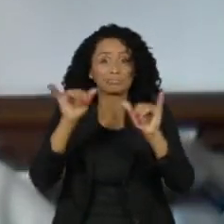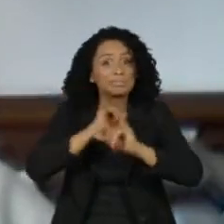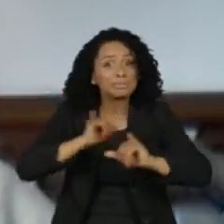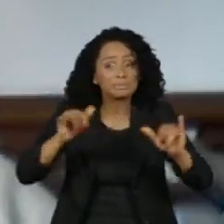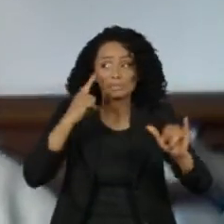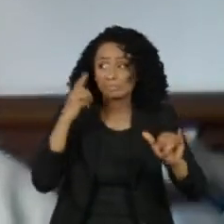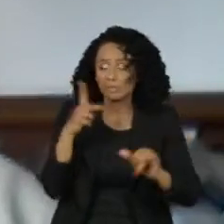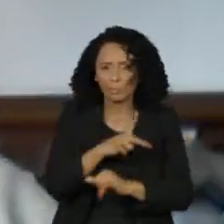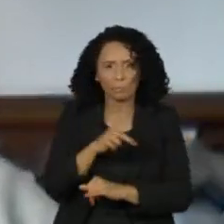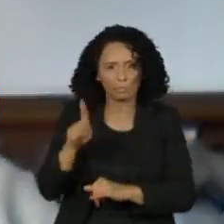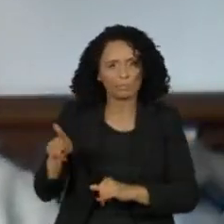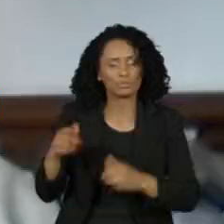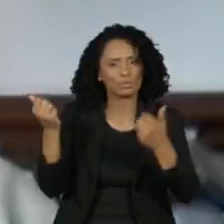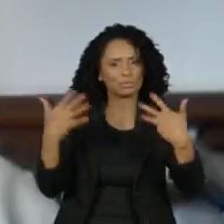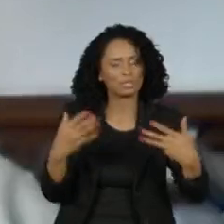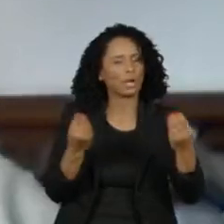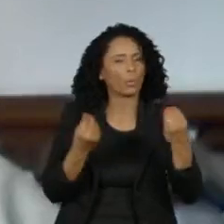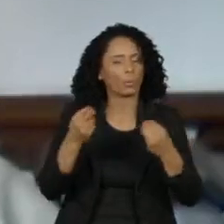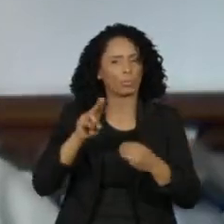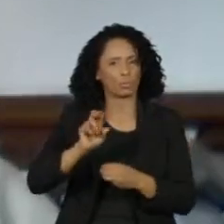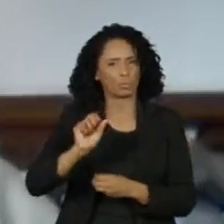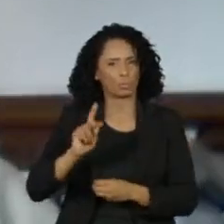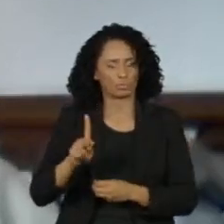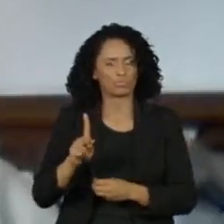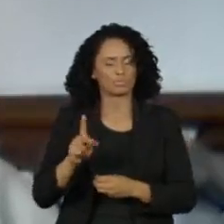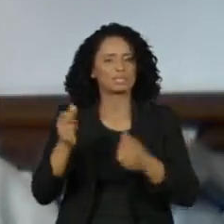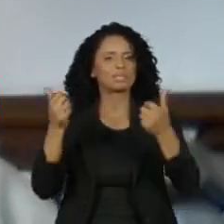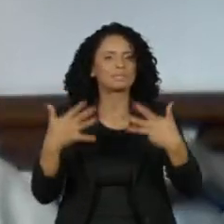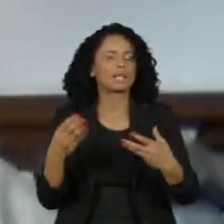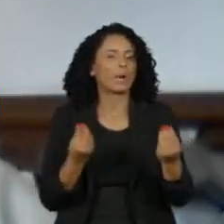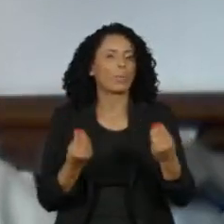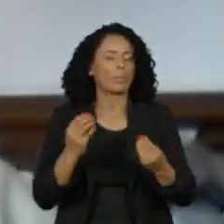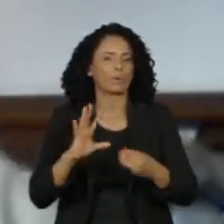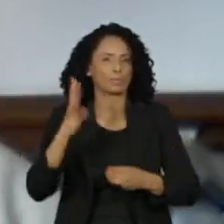Instituto de energia e ambiente da USP e